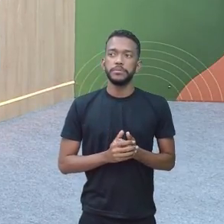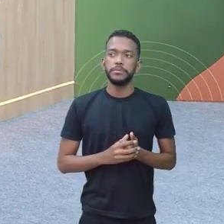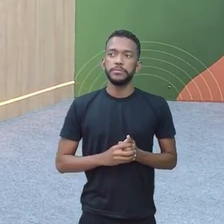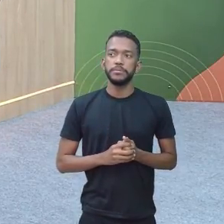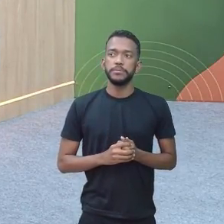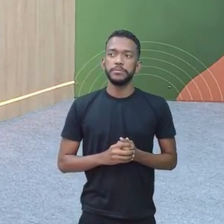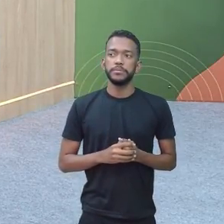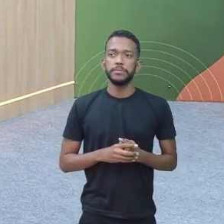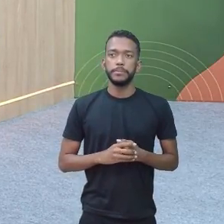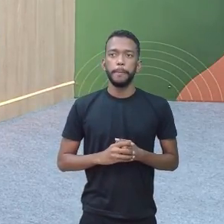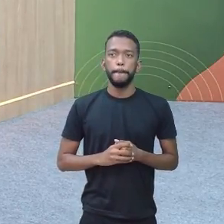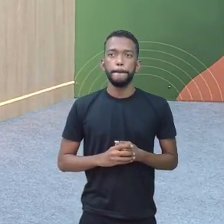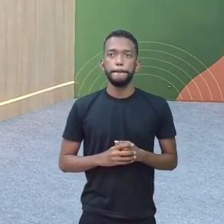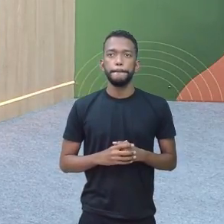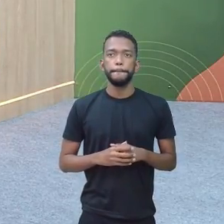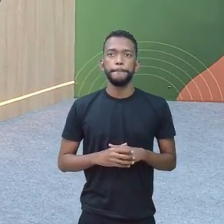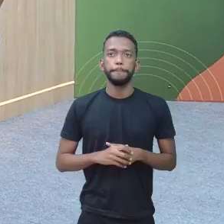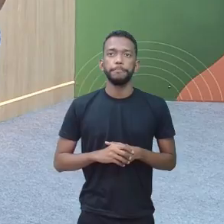nova também.